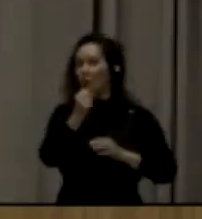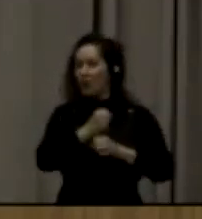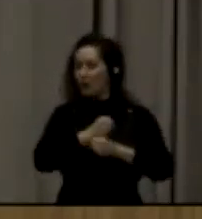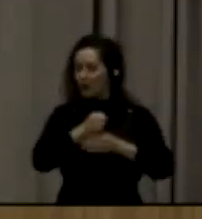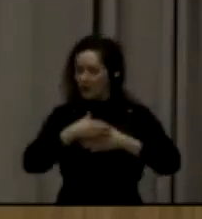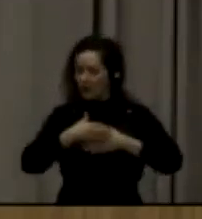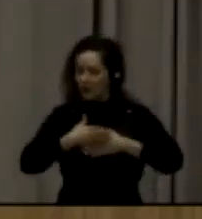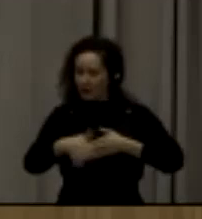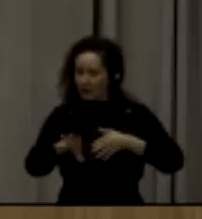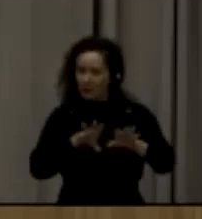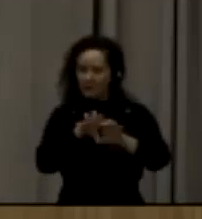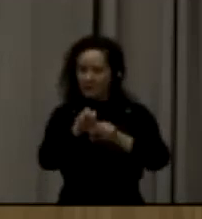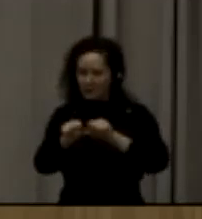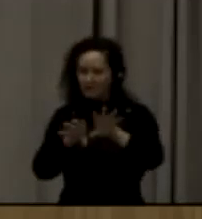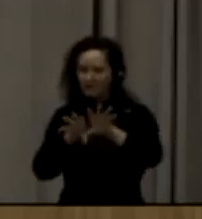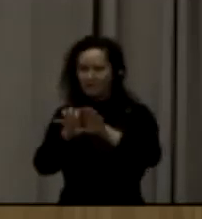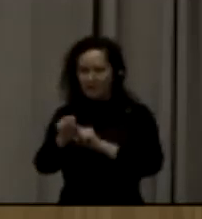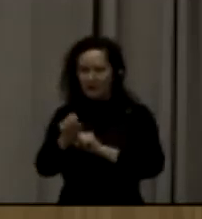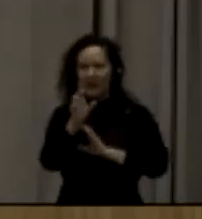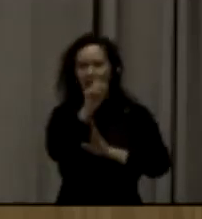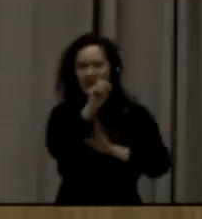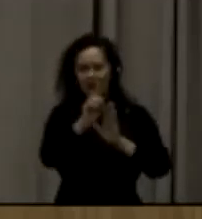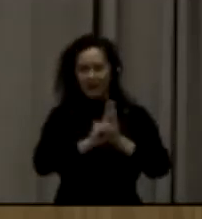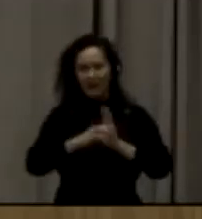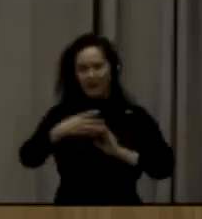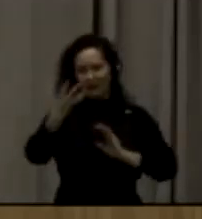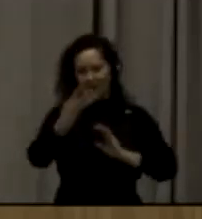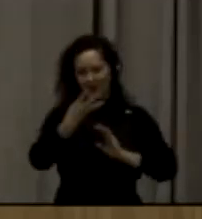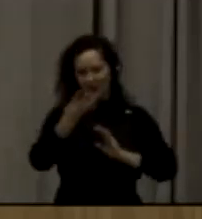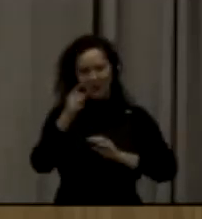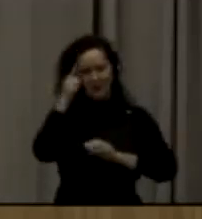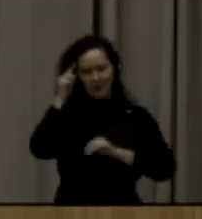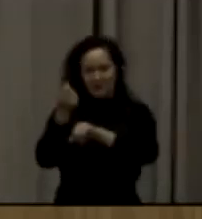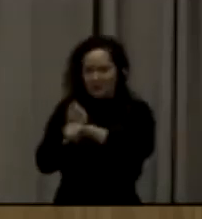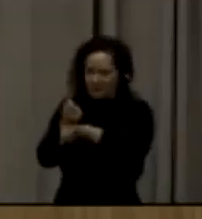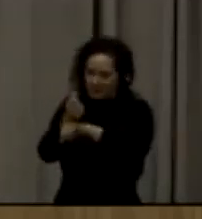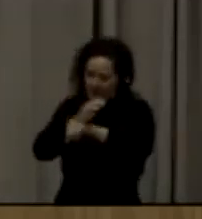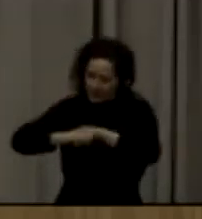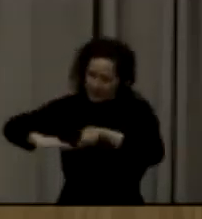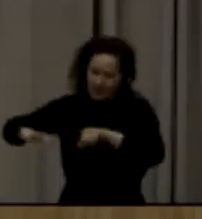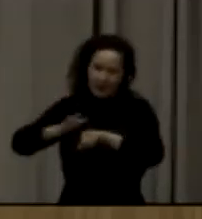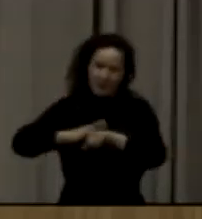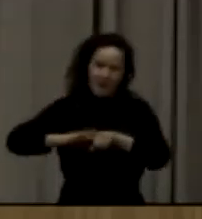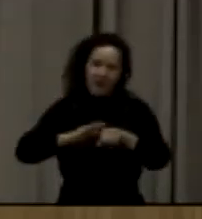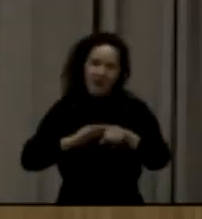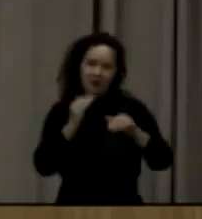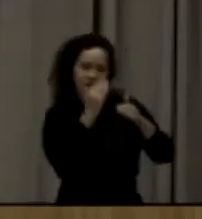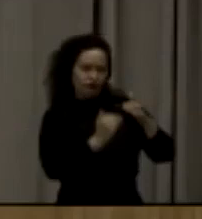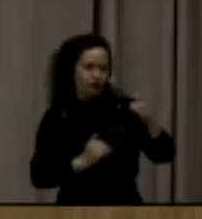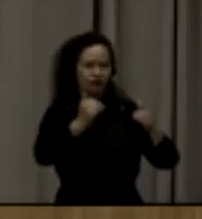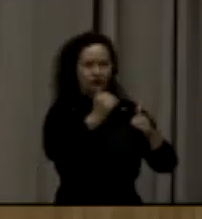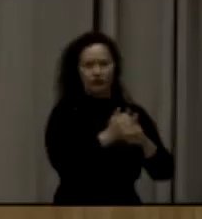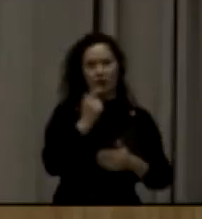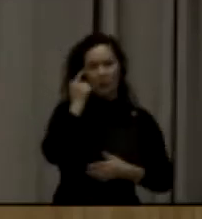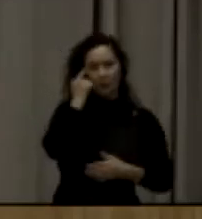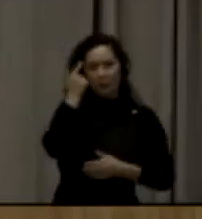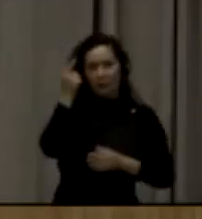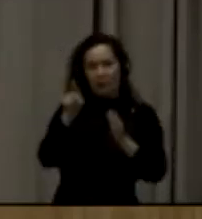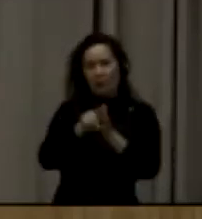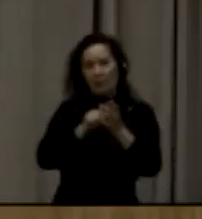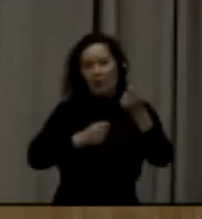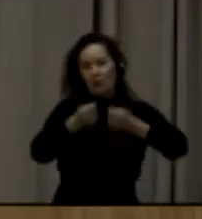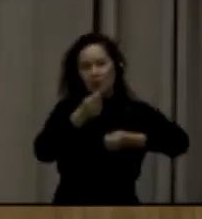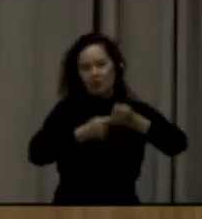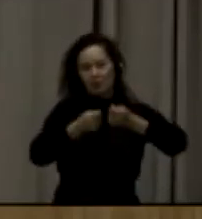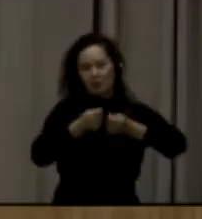de formação, de pensamento neoliberal, de um pensamento igualista, um pensamento de